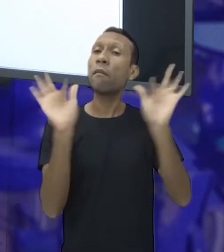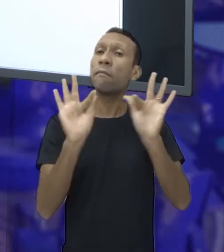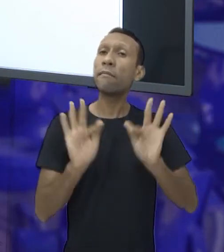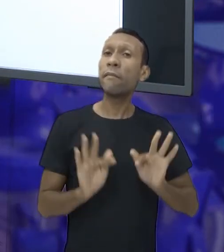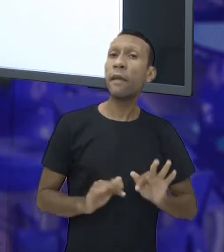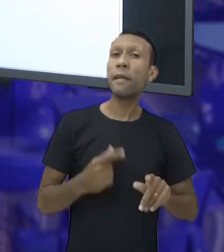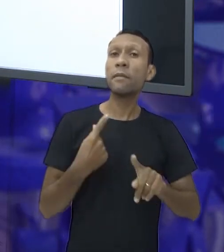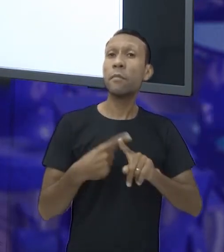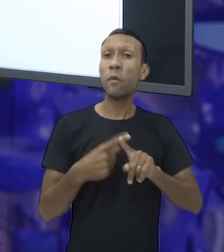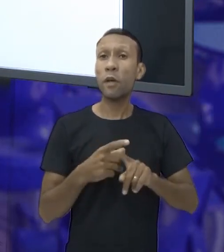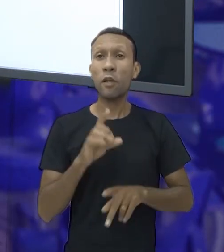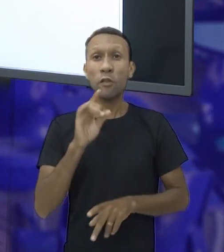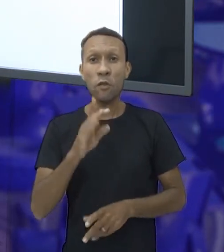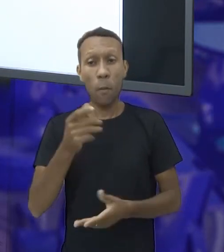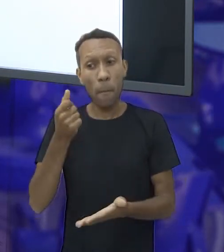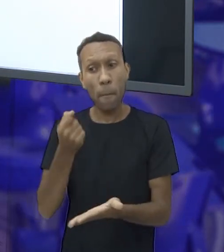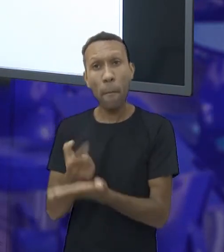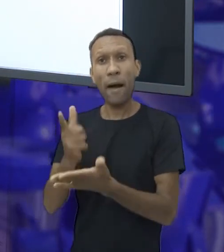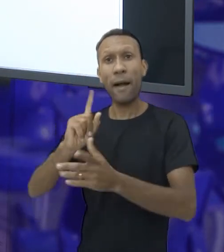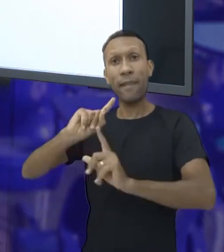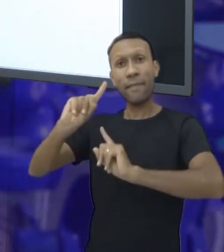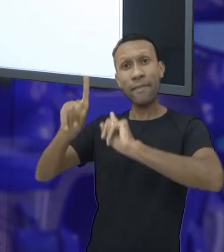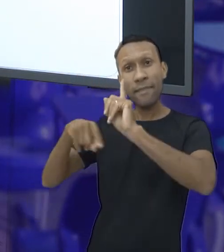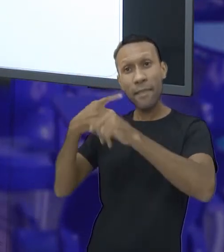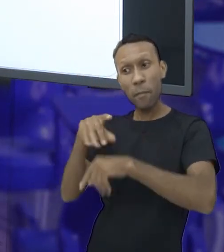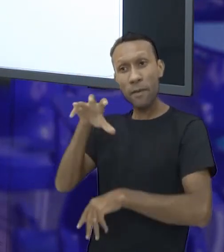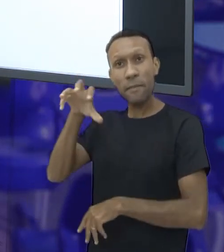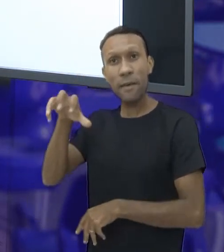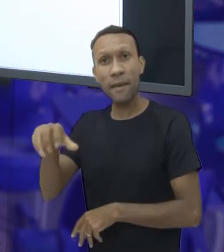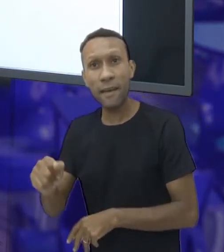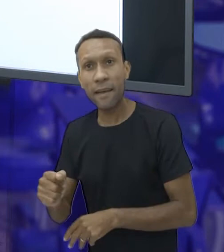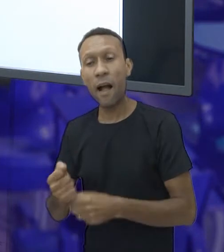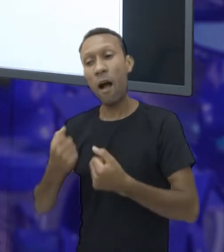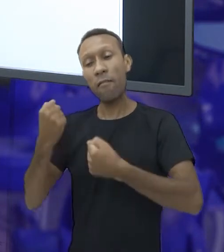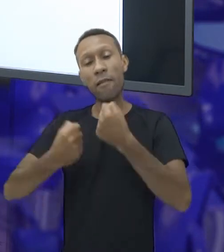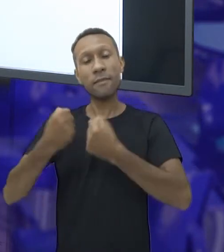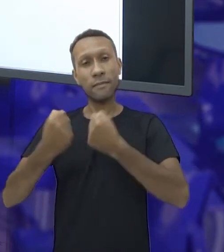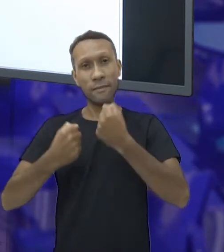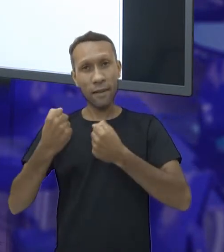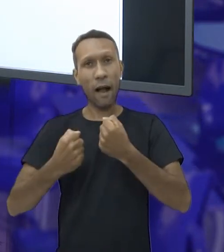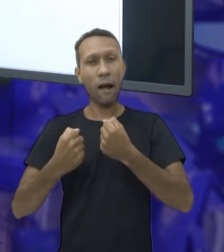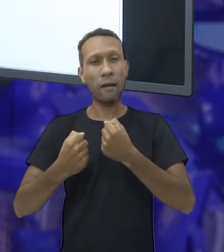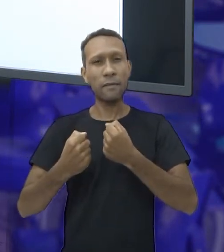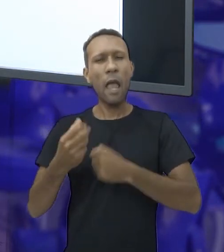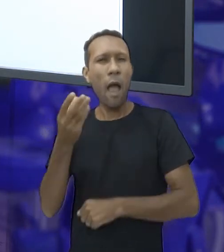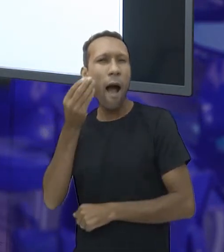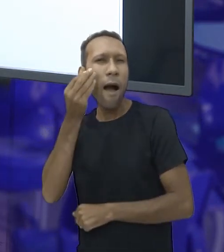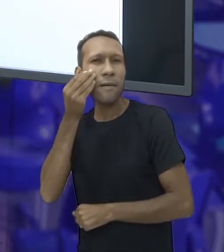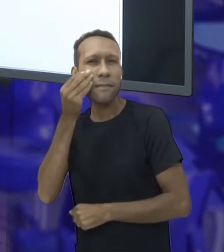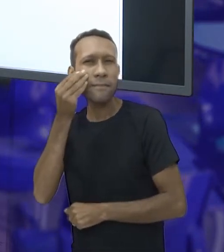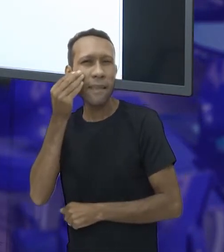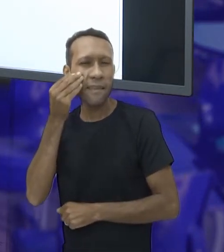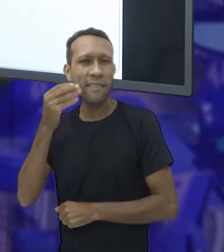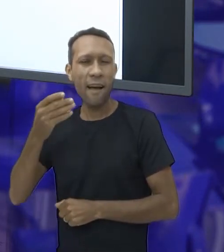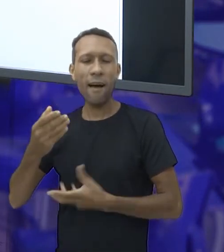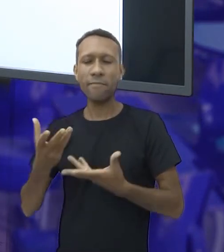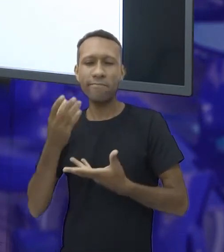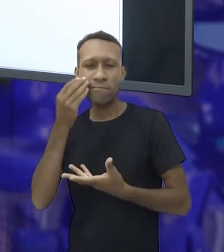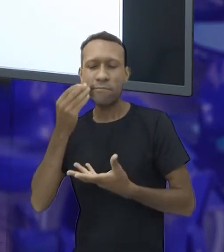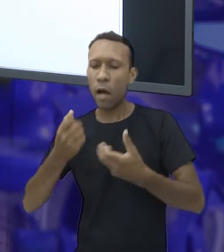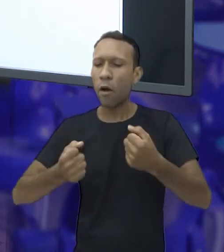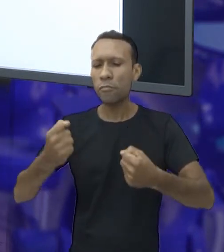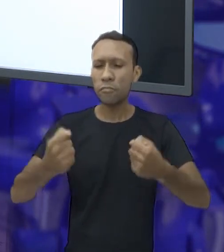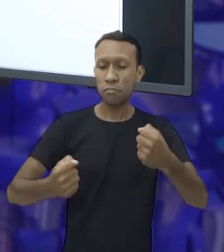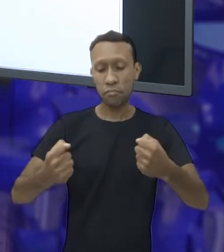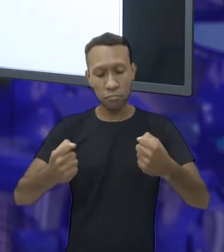senhor ia começar a pagar quando o carro estivesse nas mãos, ele entraria, ele olharia o carro, fazia um teste de dirigibilidade, que aqui no Brasil a gente gosta